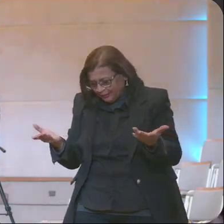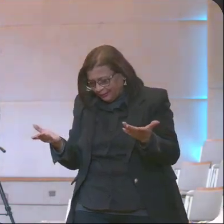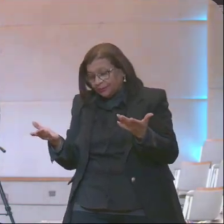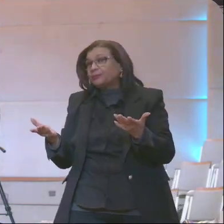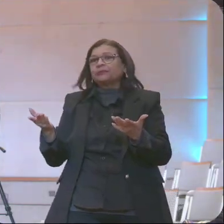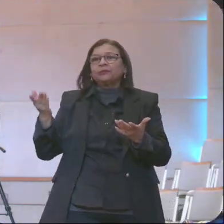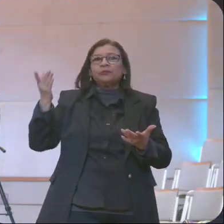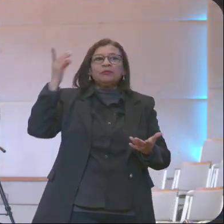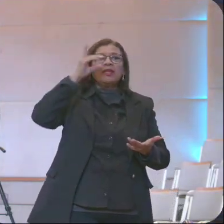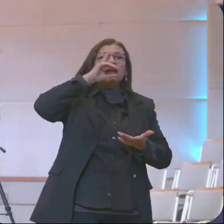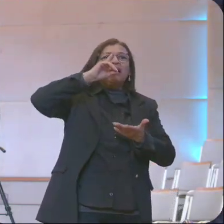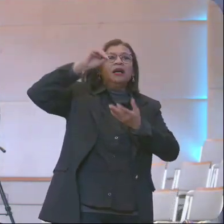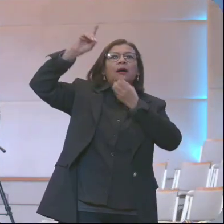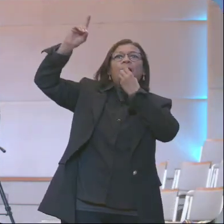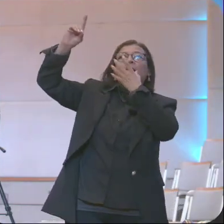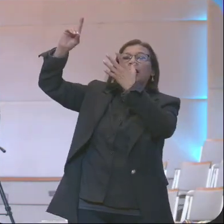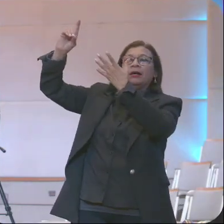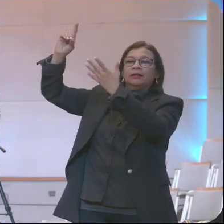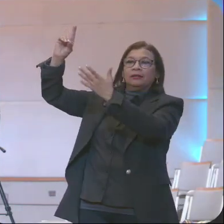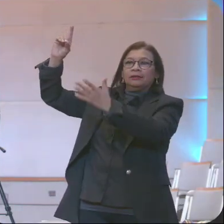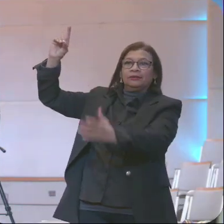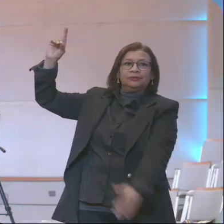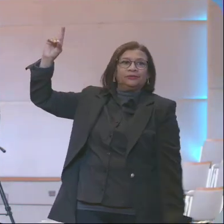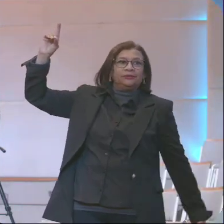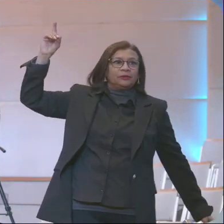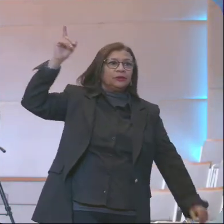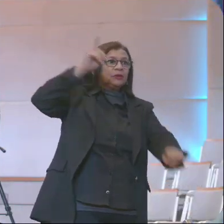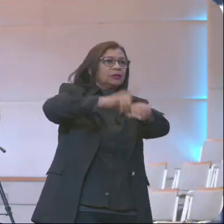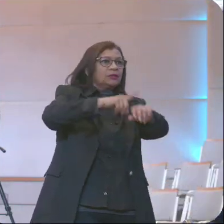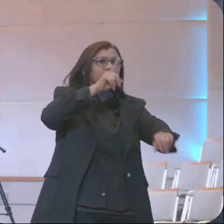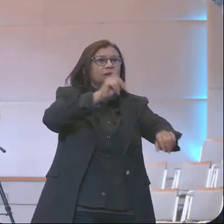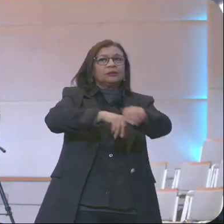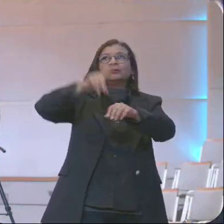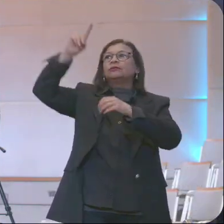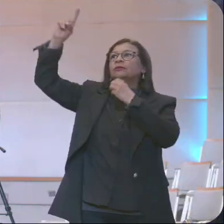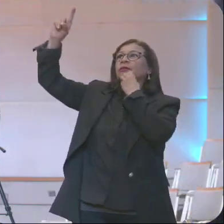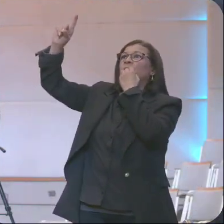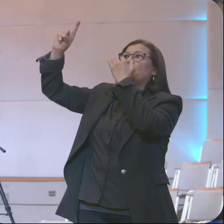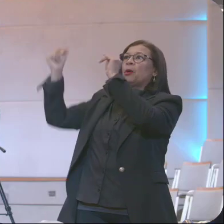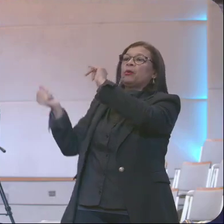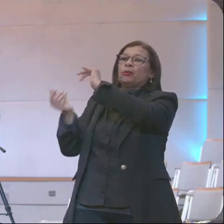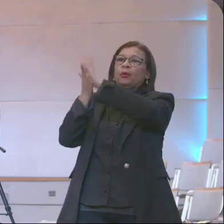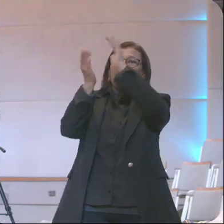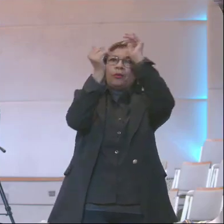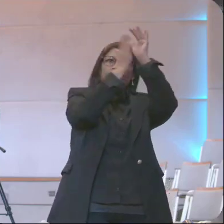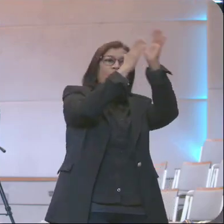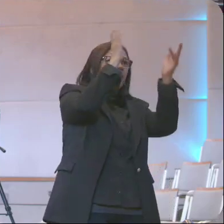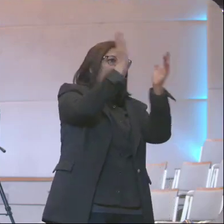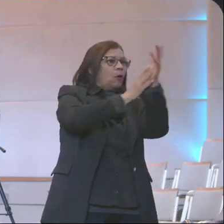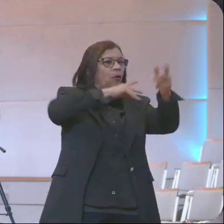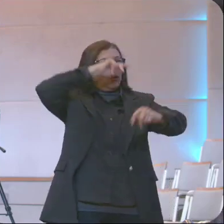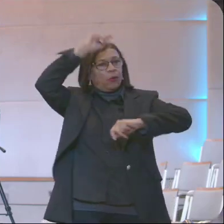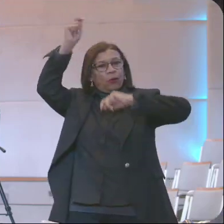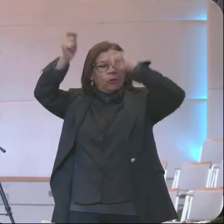Deus é bom o tempo todo. O tempo todo Deus é bom. Vamos louvá-lo, aleluia.